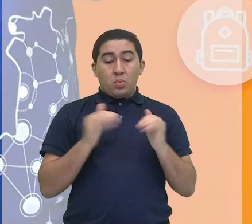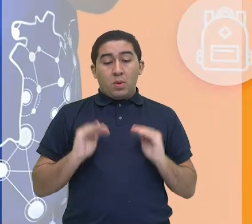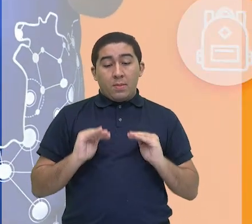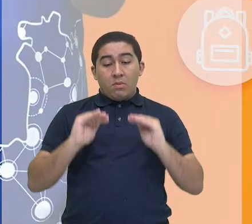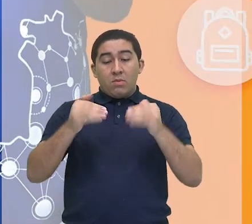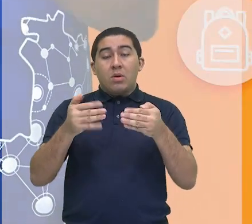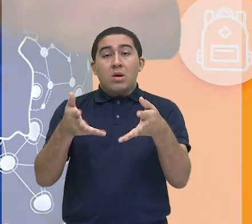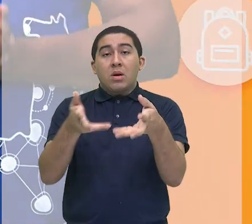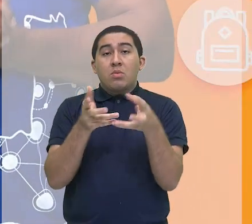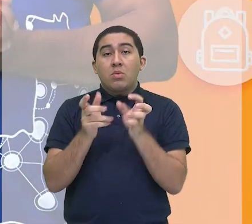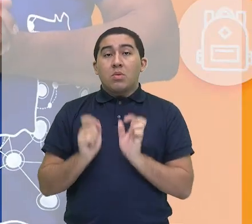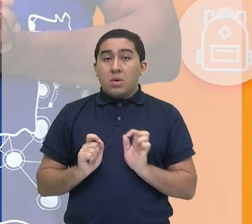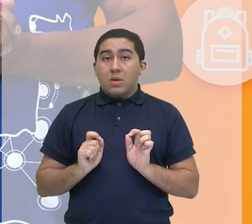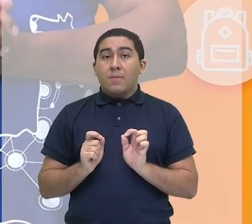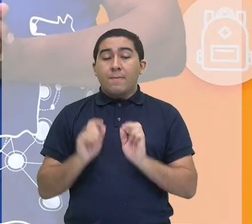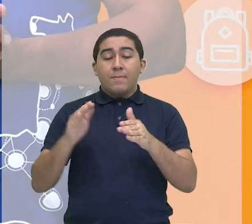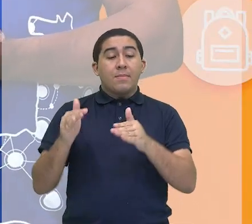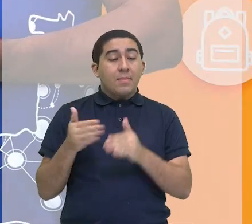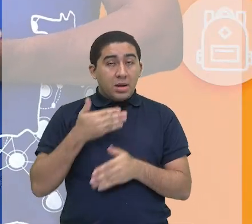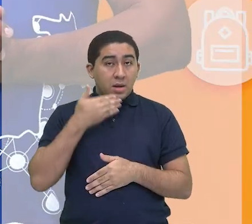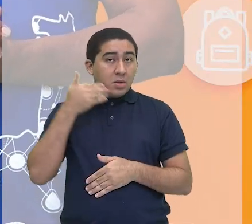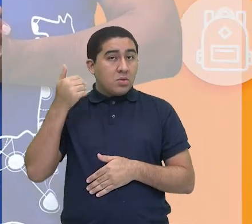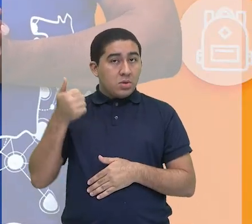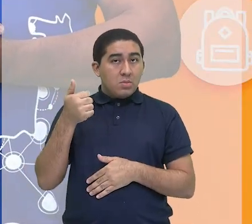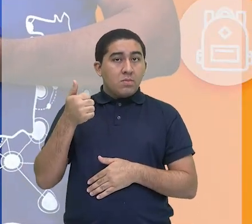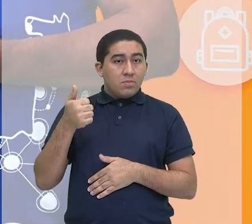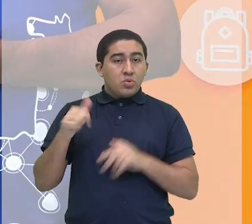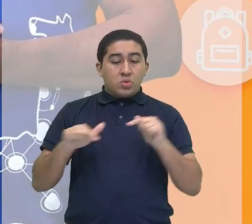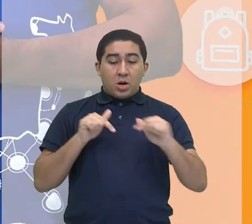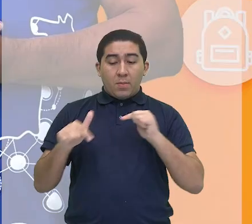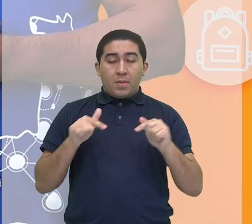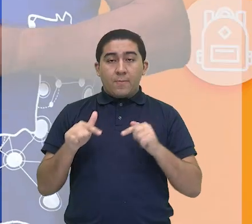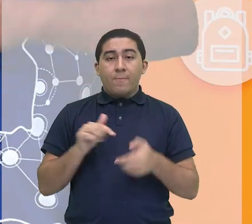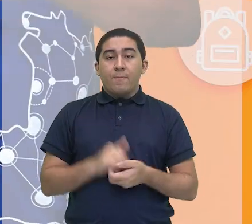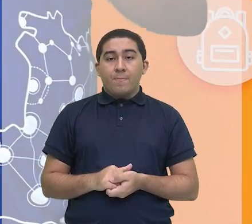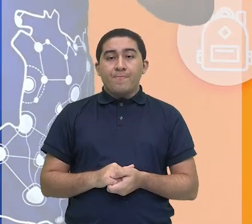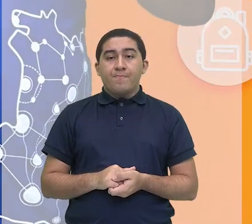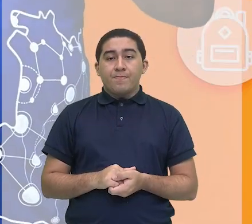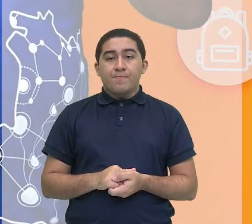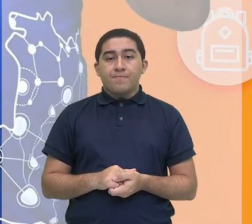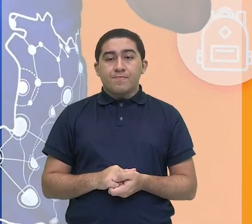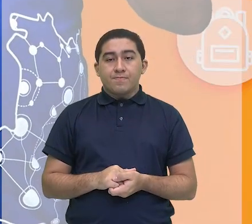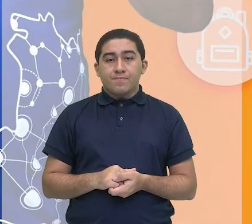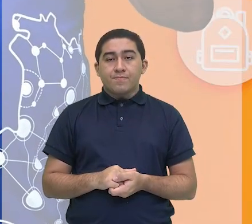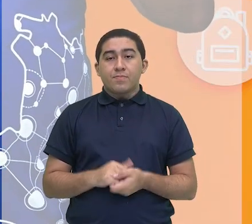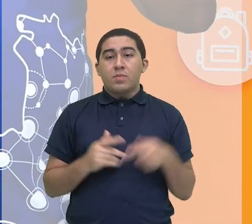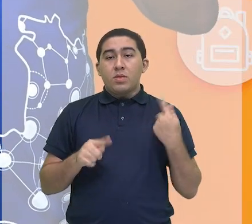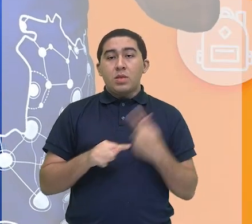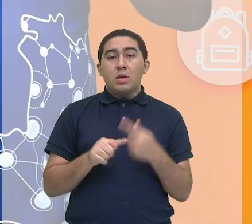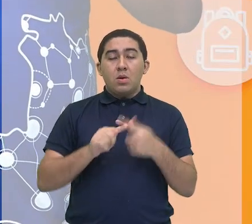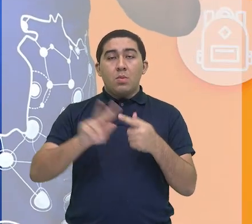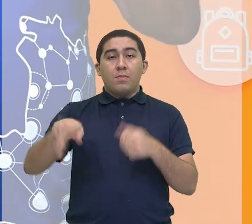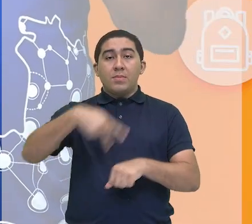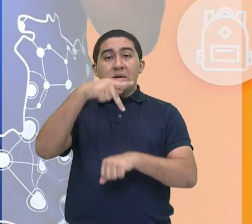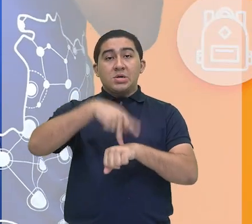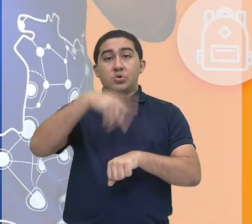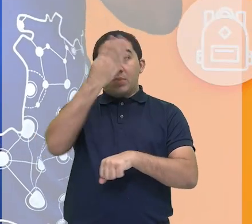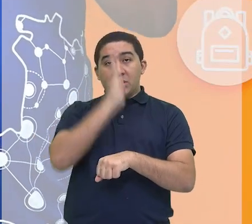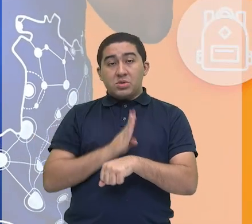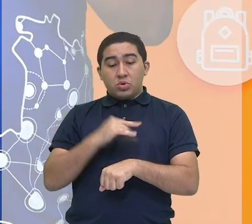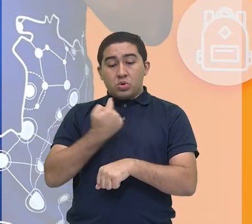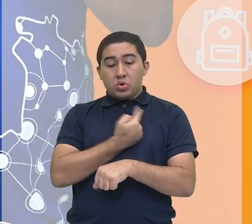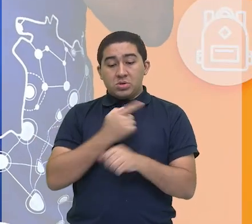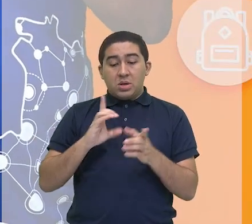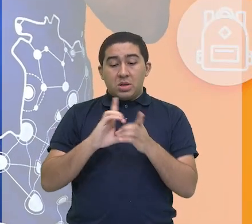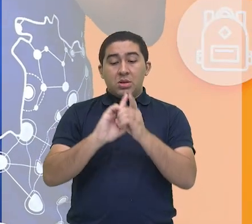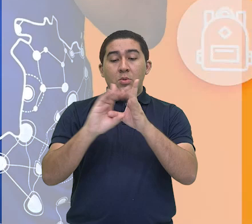para buscar as melhorias, né? Porque, afinal de contas, o Brasil, a nossa democracia